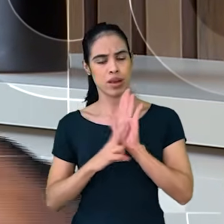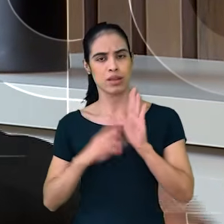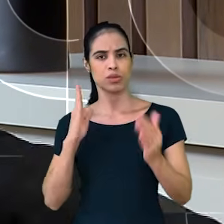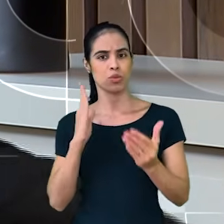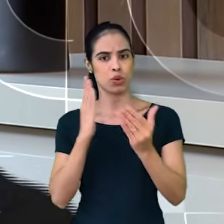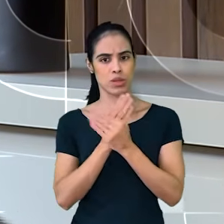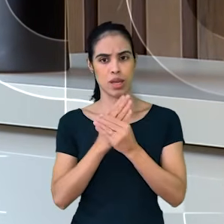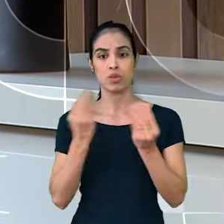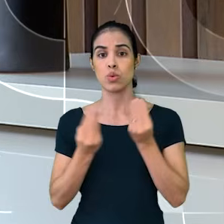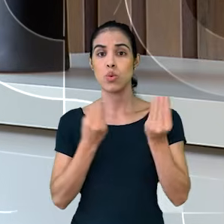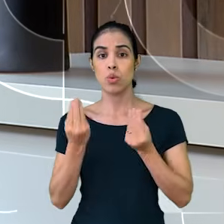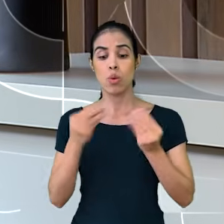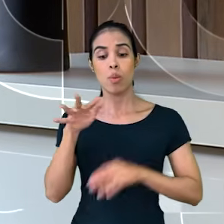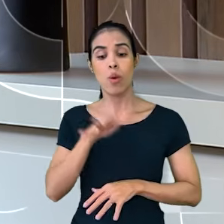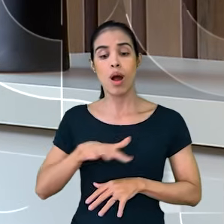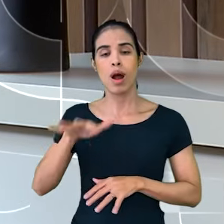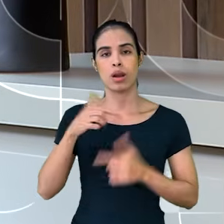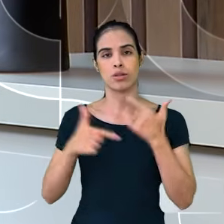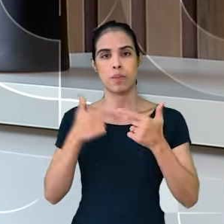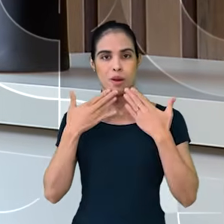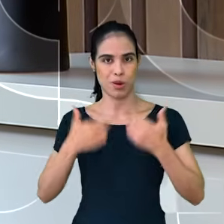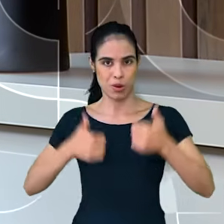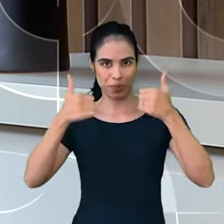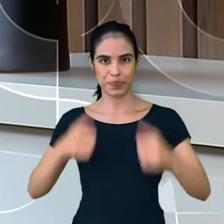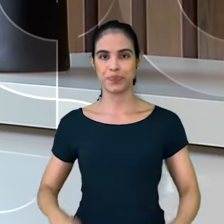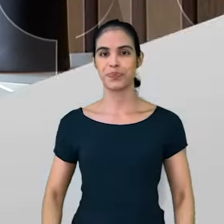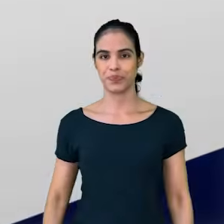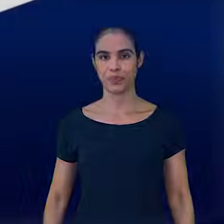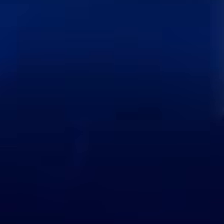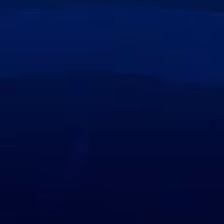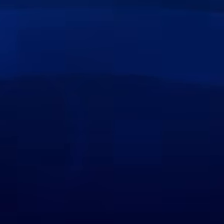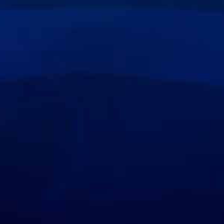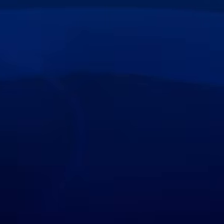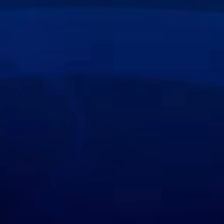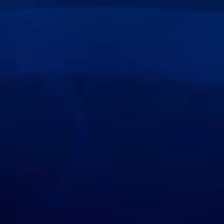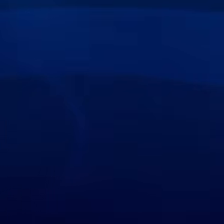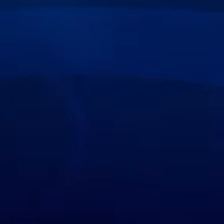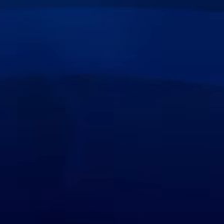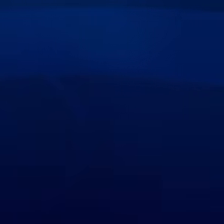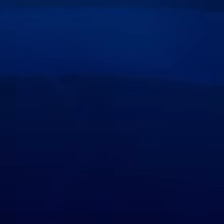para debates sobre meio ambiente do trabalho. A gente volta já.